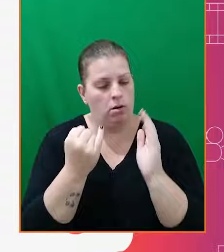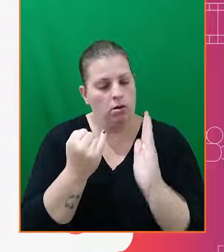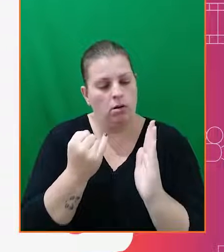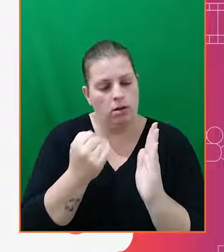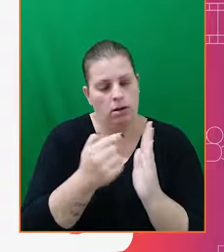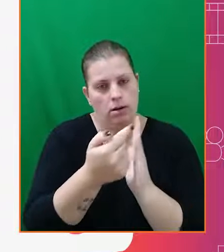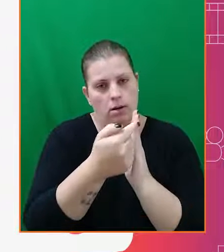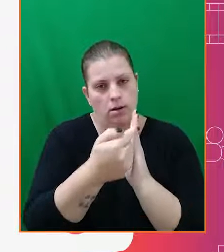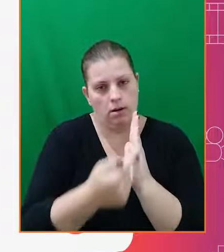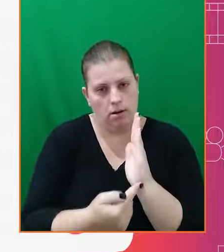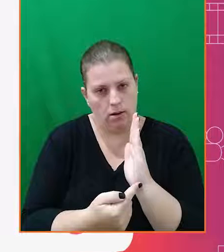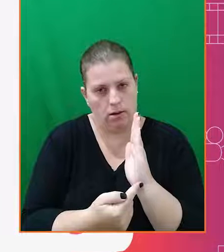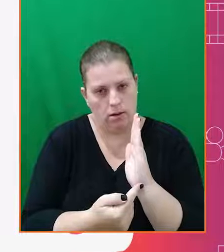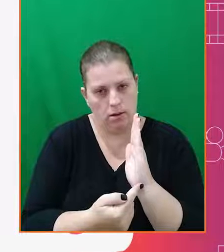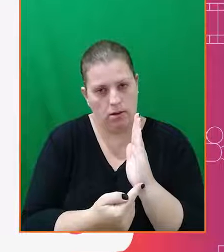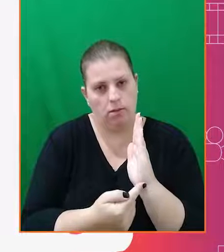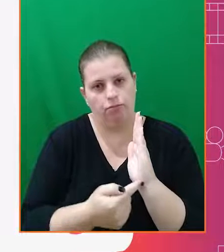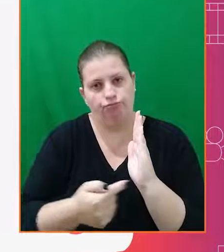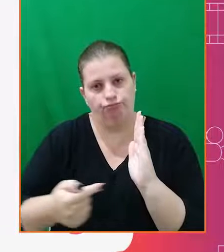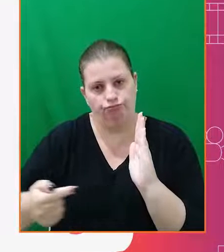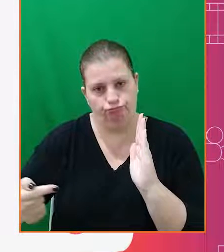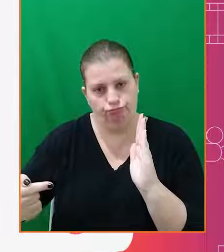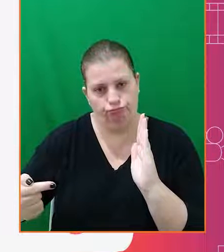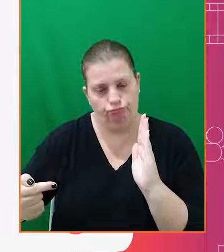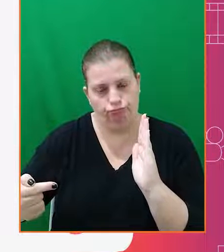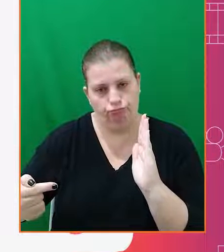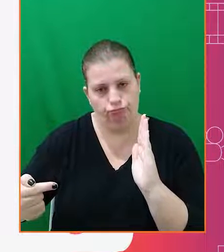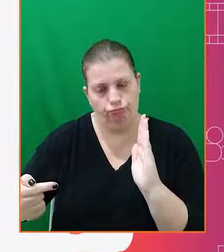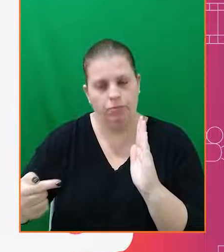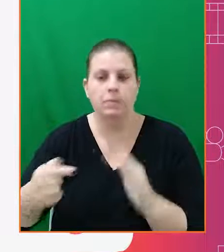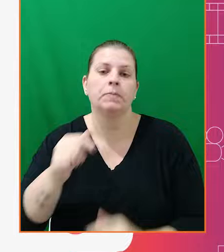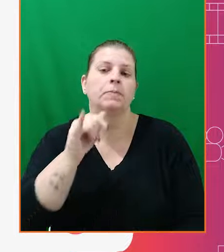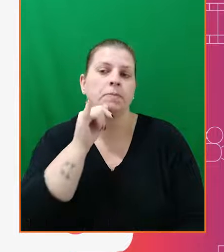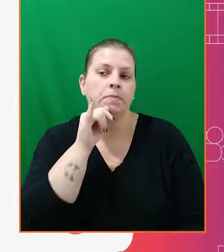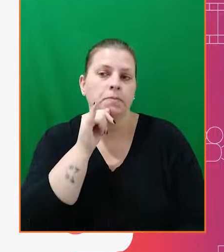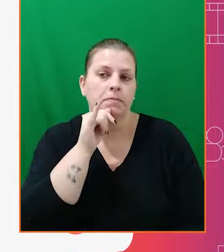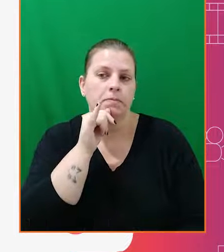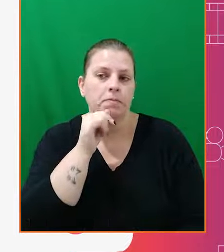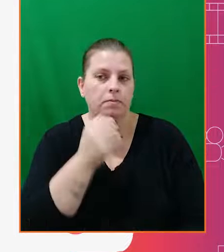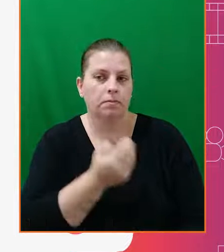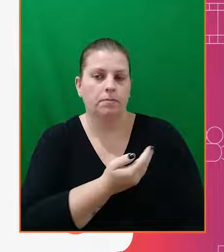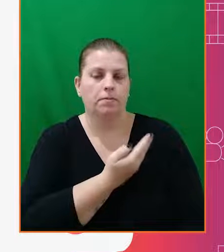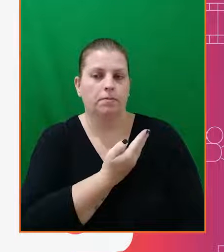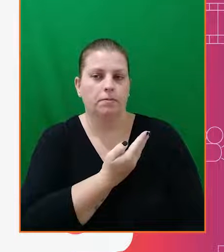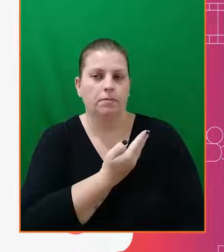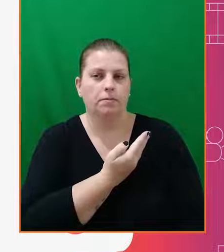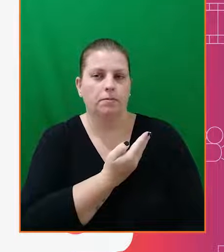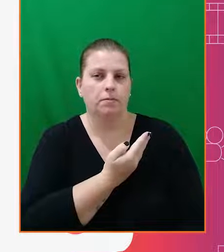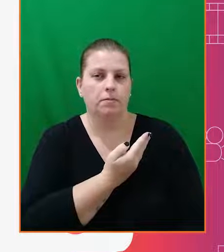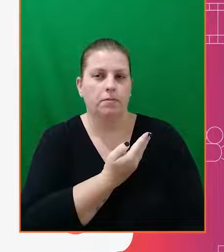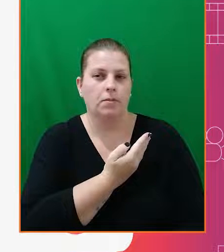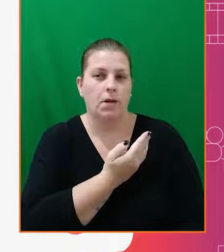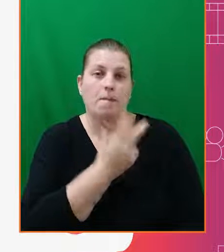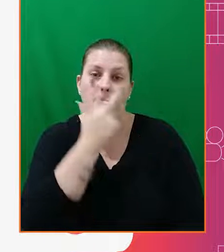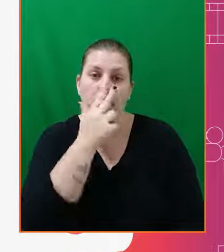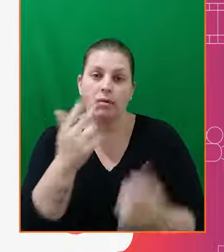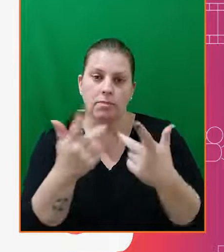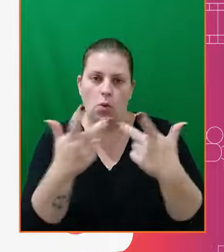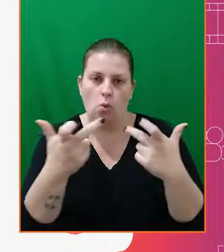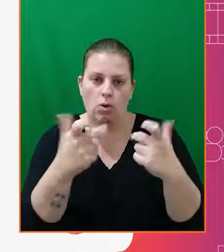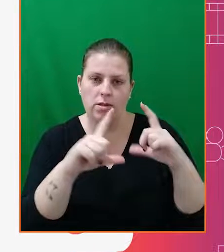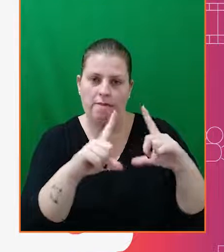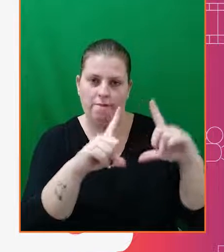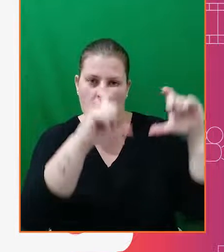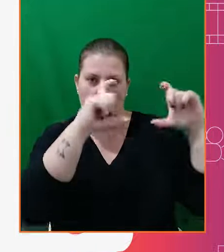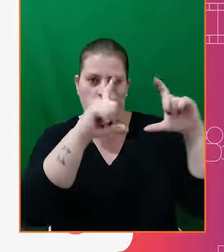sempre marcar o início do desenho na sua vertical e na sua horizontal. Por exemplo, aqui eu segui os